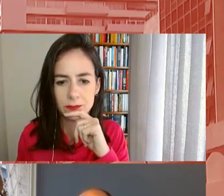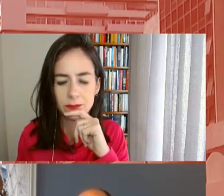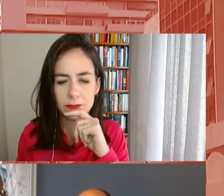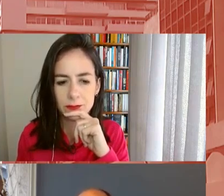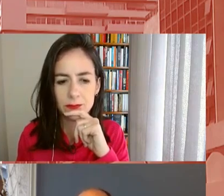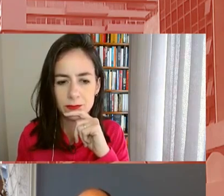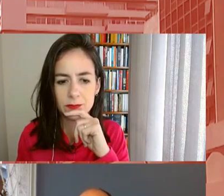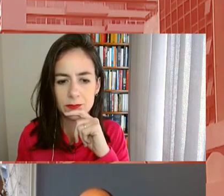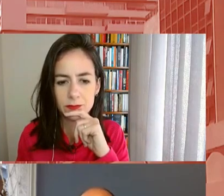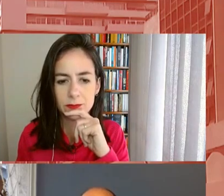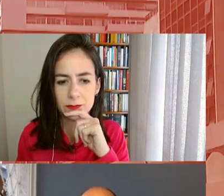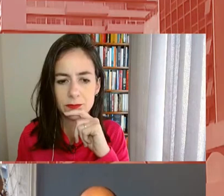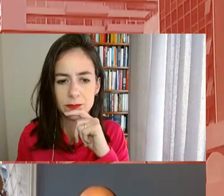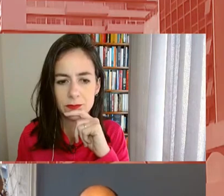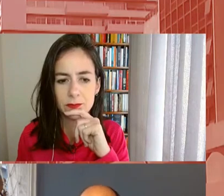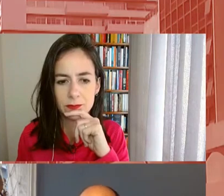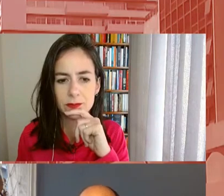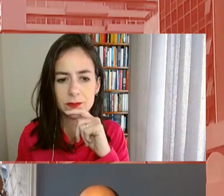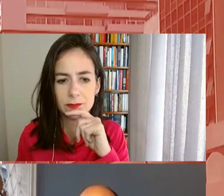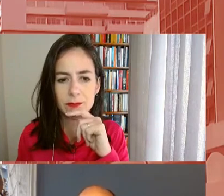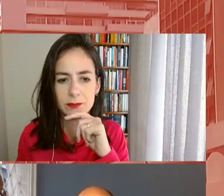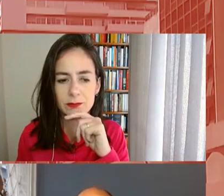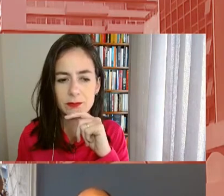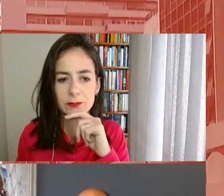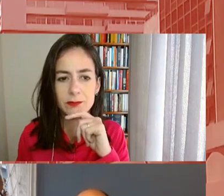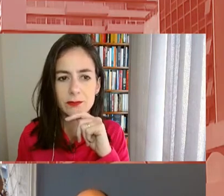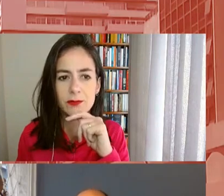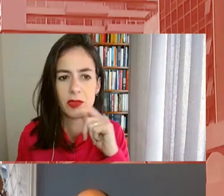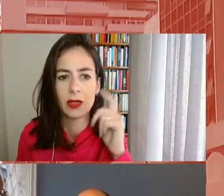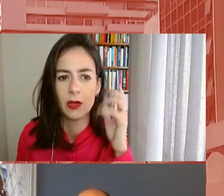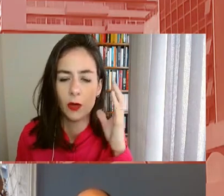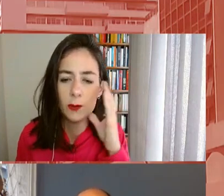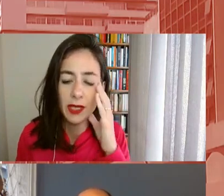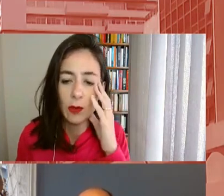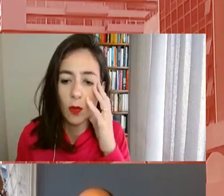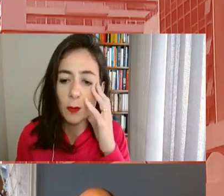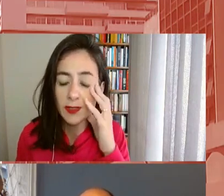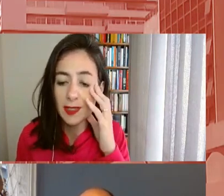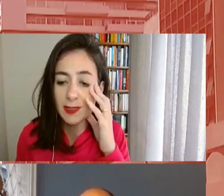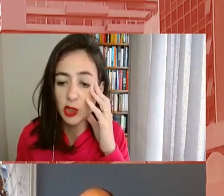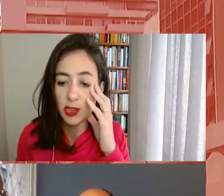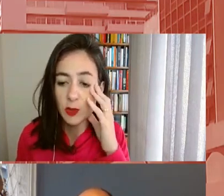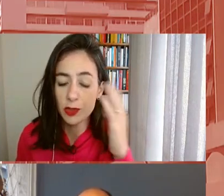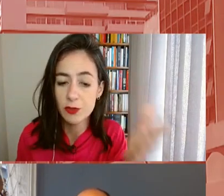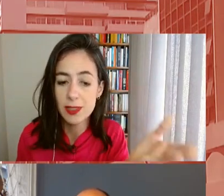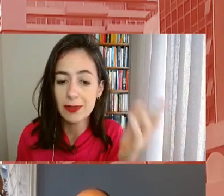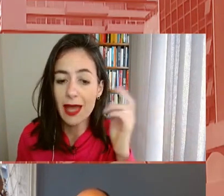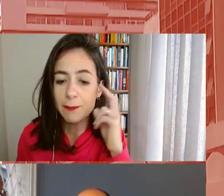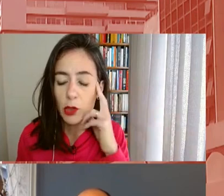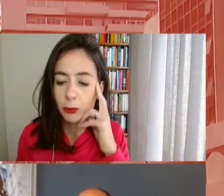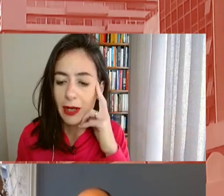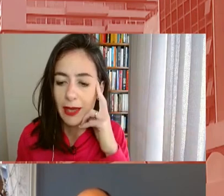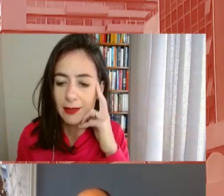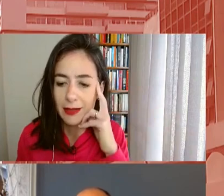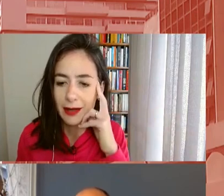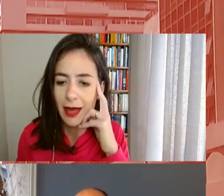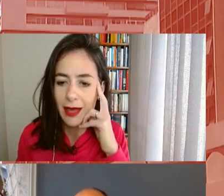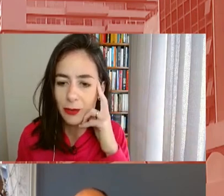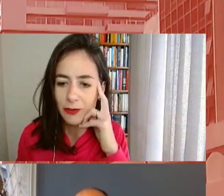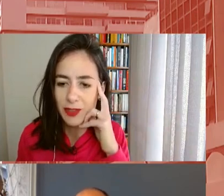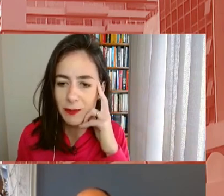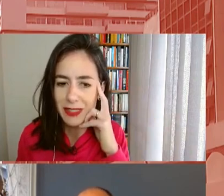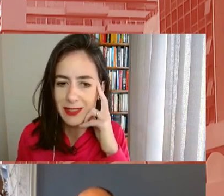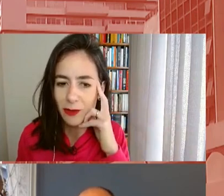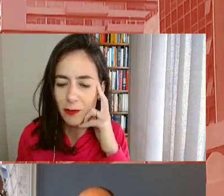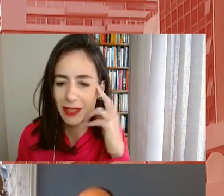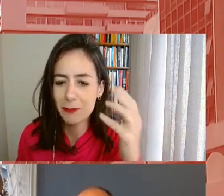fazer a gente recuperar os ares democráticos aqui no Brasil. Ô Miguel, como eu esqueci disso, que você está em Porto Alegre, é